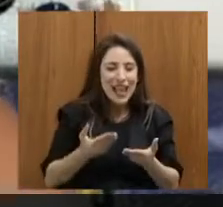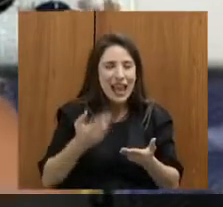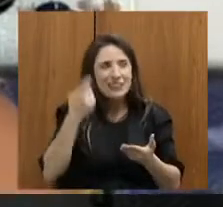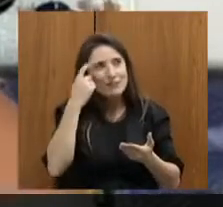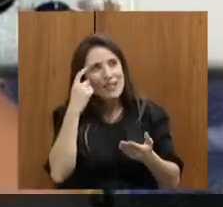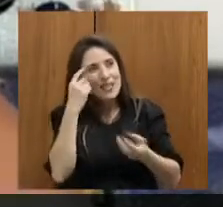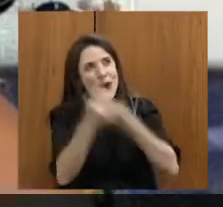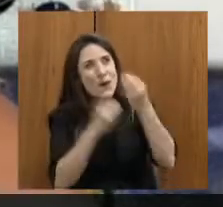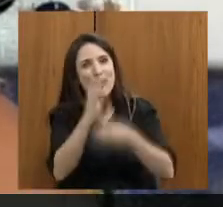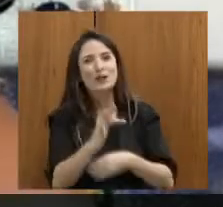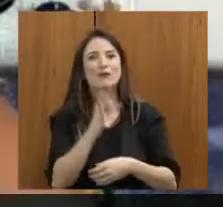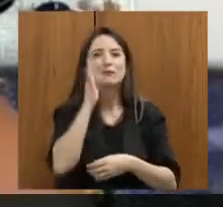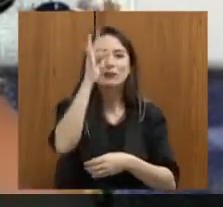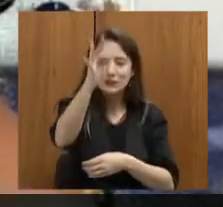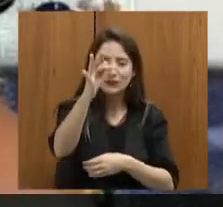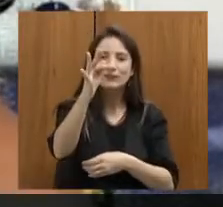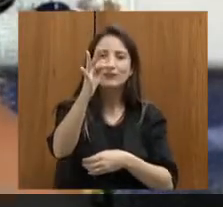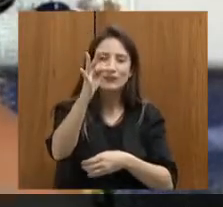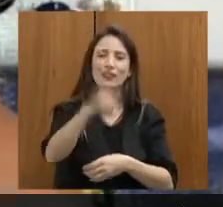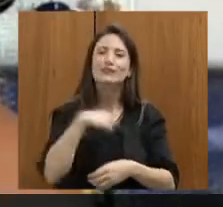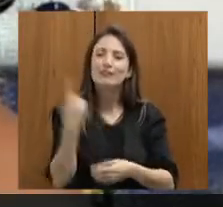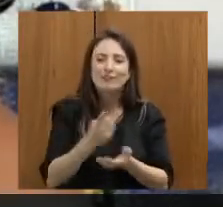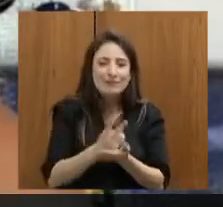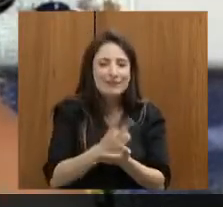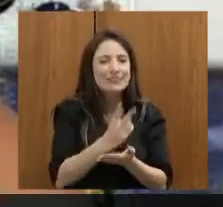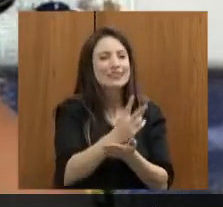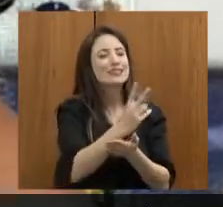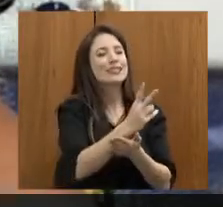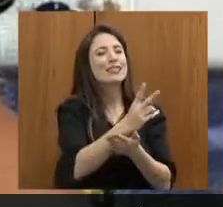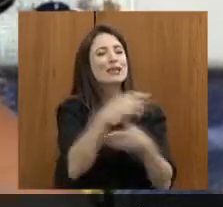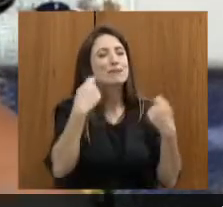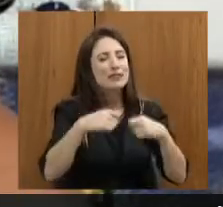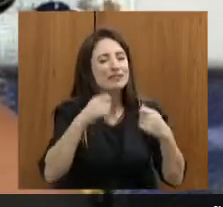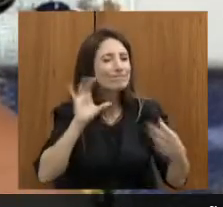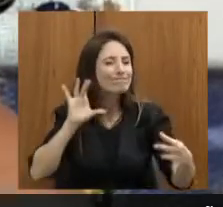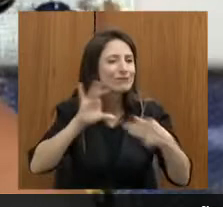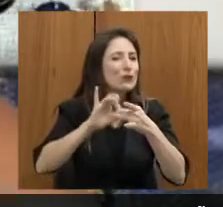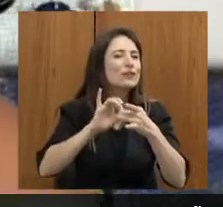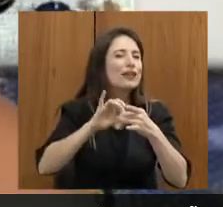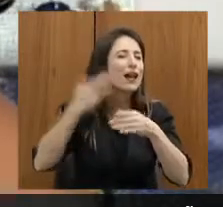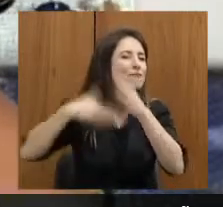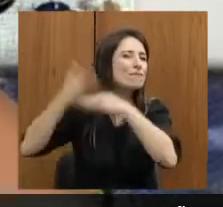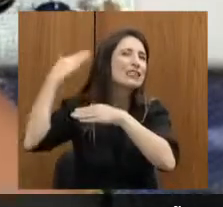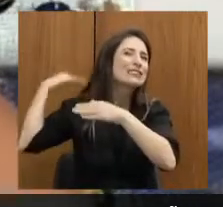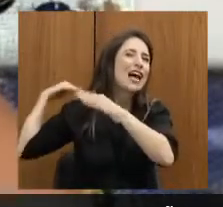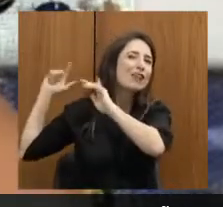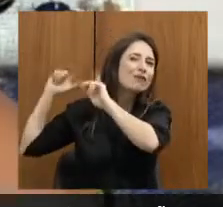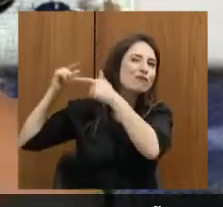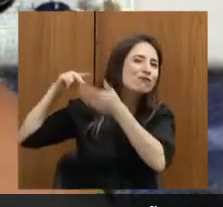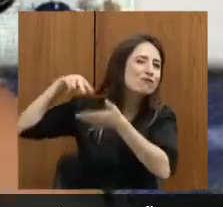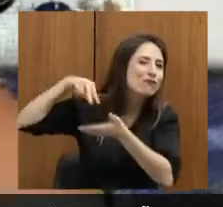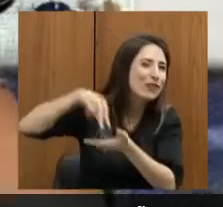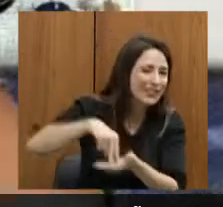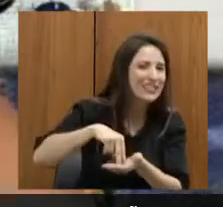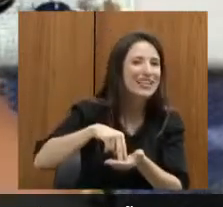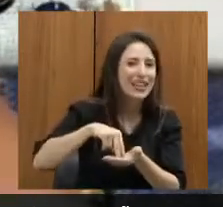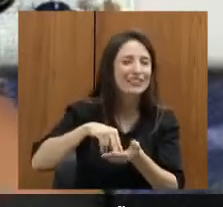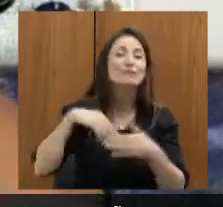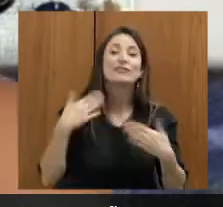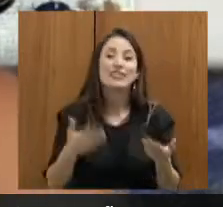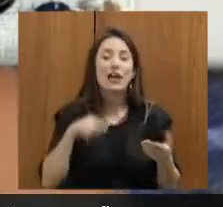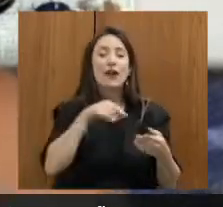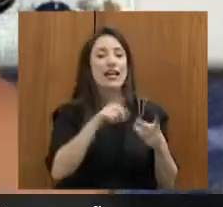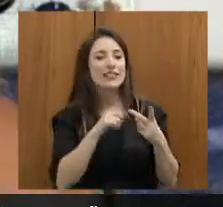nossa conexão constante diária cotidiana com a nossa ancestralidade é a soberania alimentar que garante a manutenção